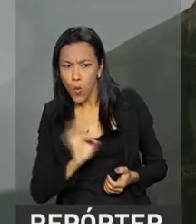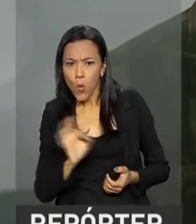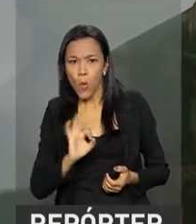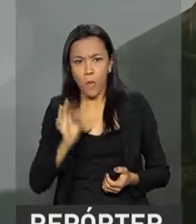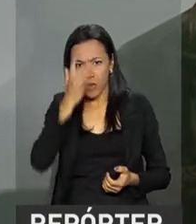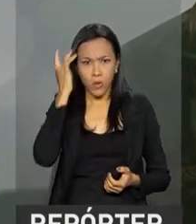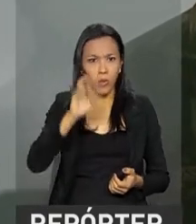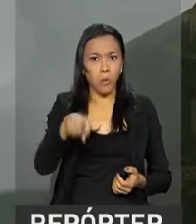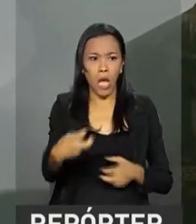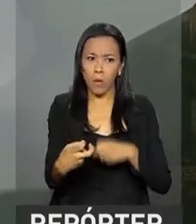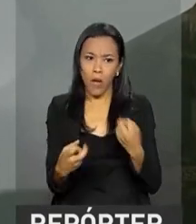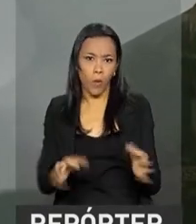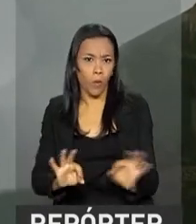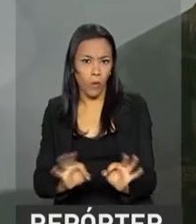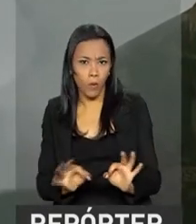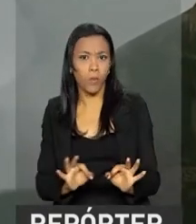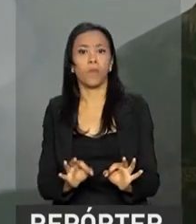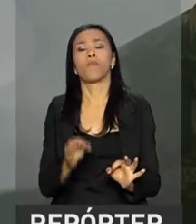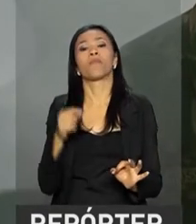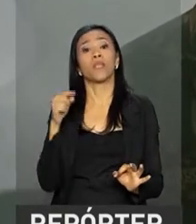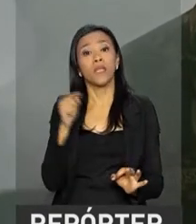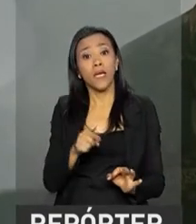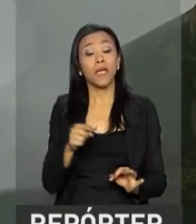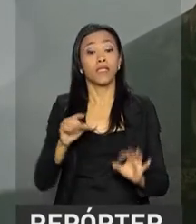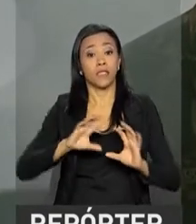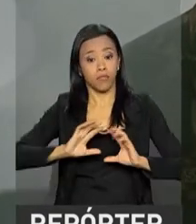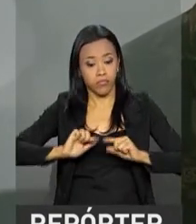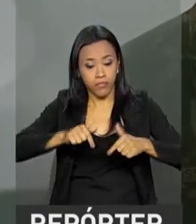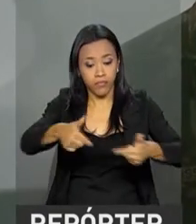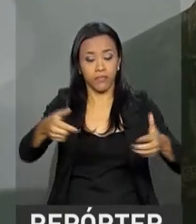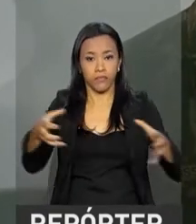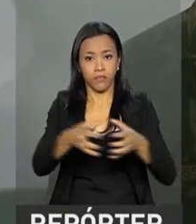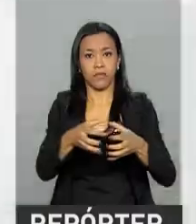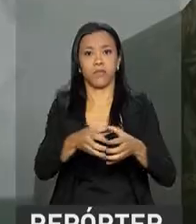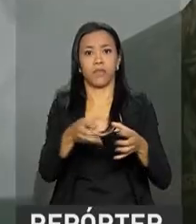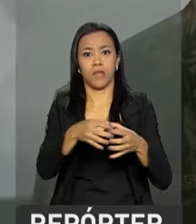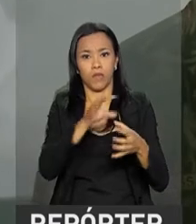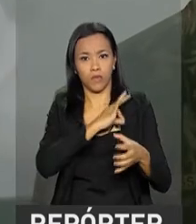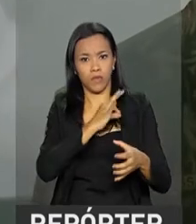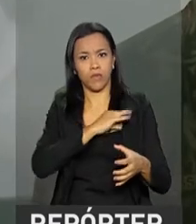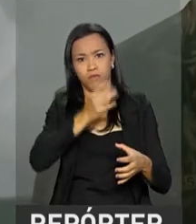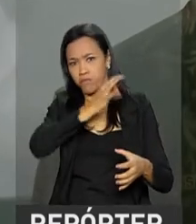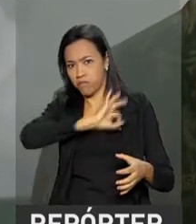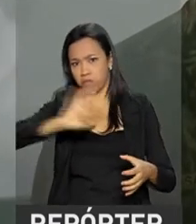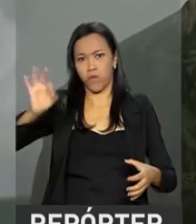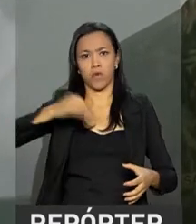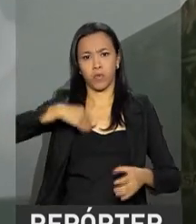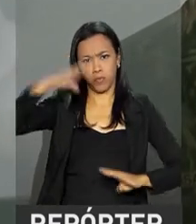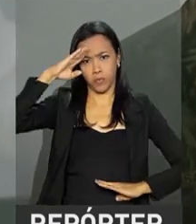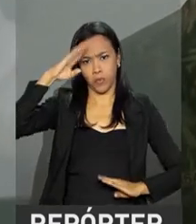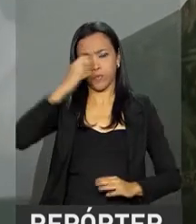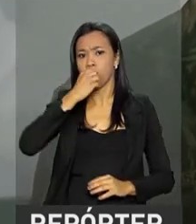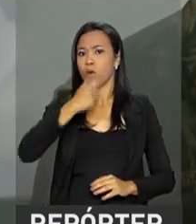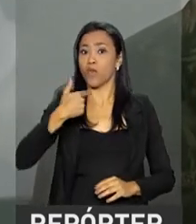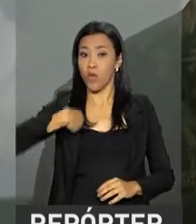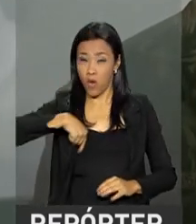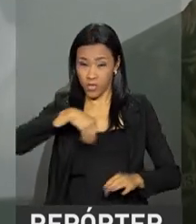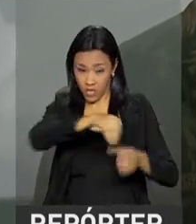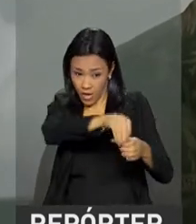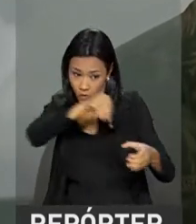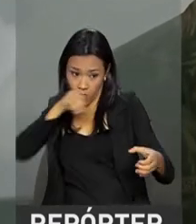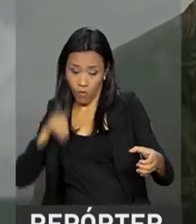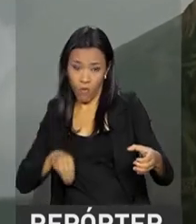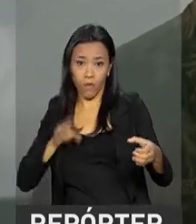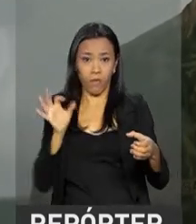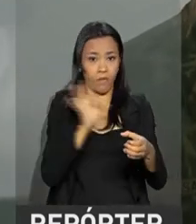presente momento essa operação resultou de modo satisfatório nós não vamos recuar um milímetro e cada vez mais